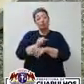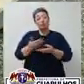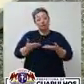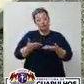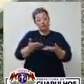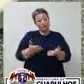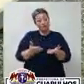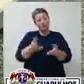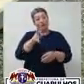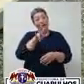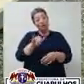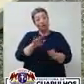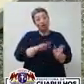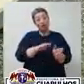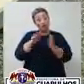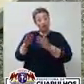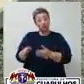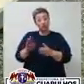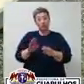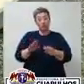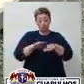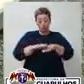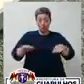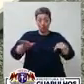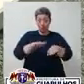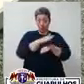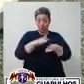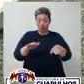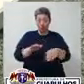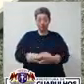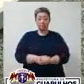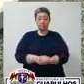Enquanto assa, a gente vai dar a sequência aí e vamos fazer os recheios.